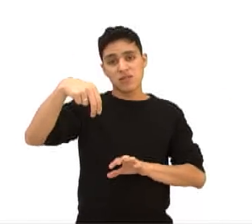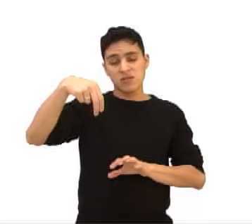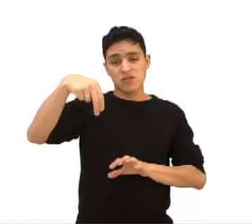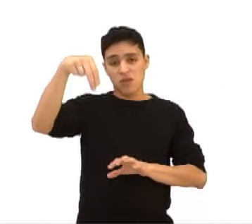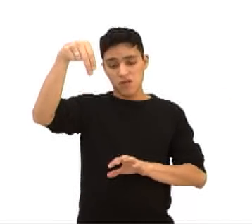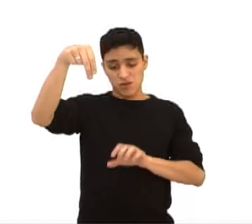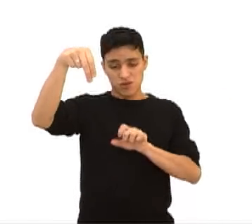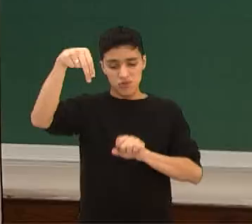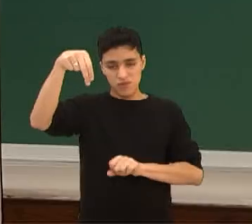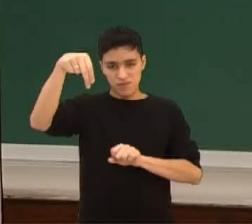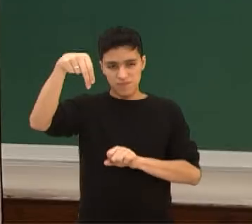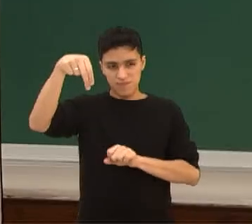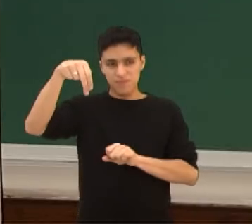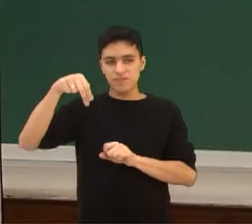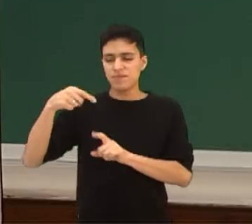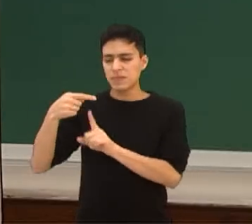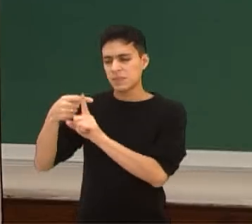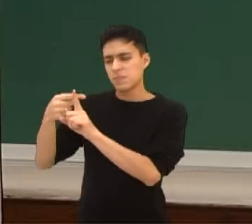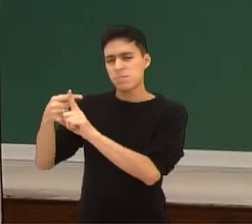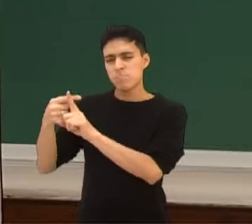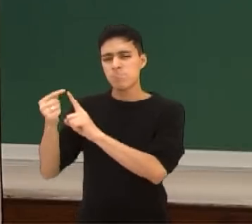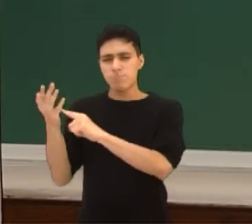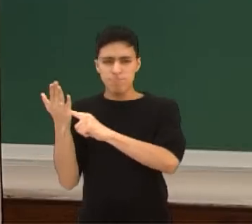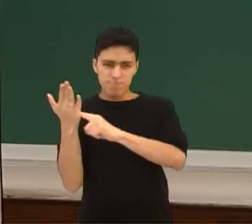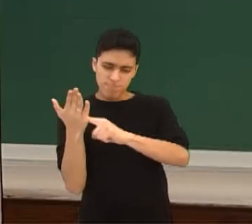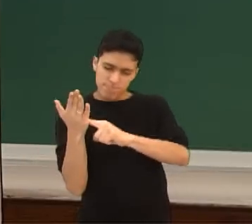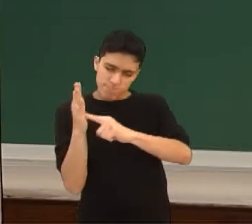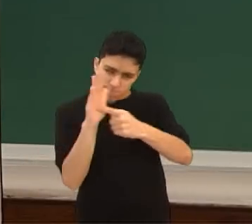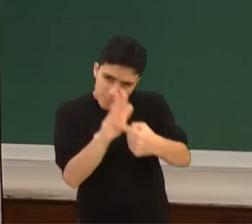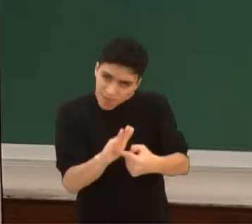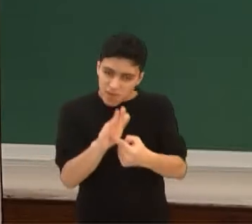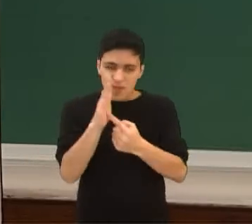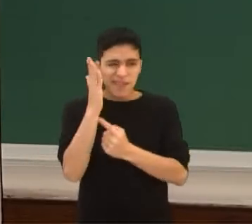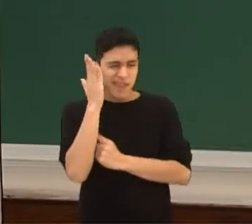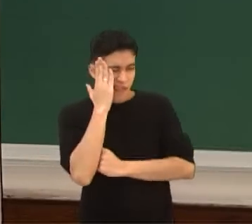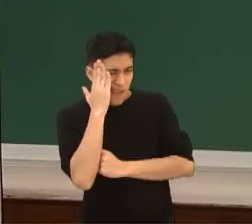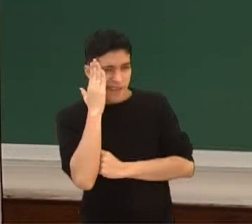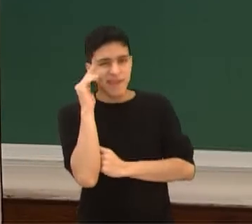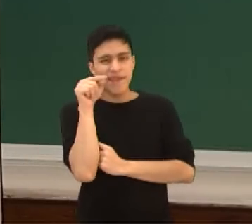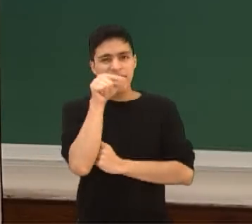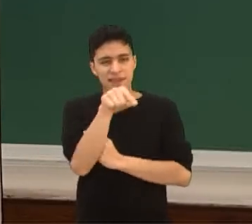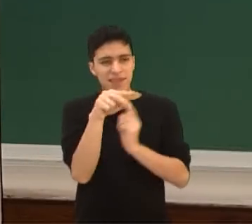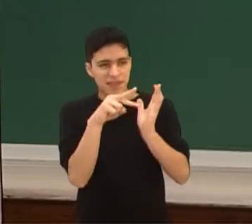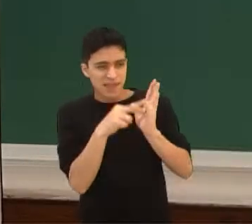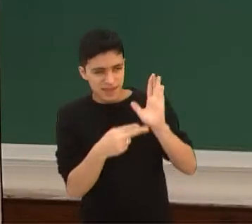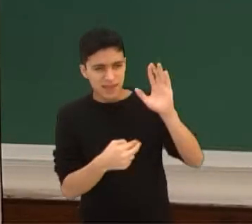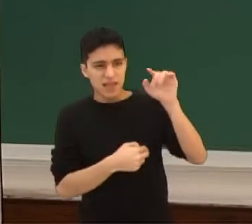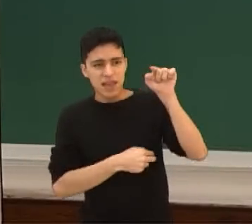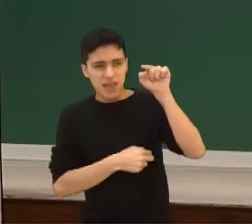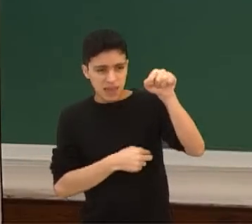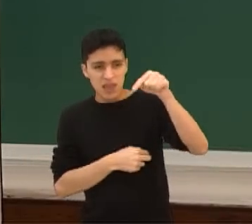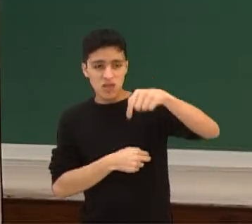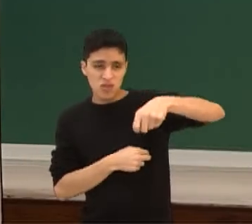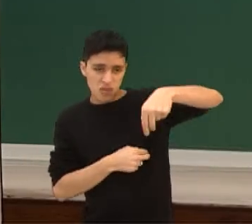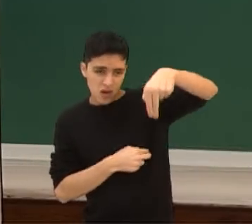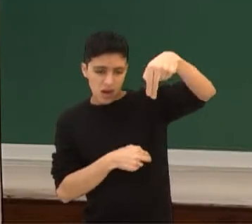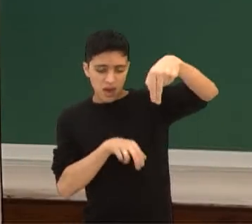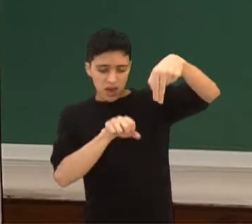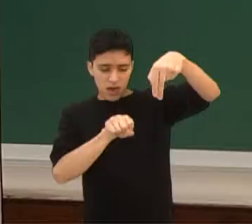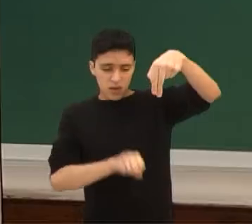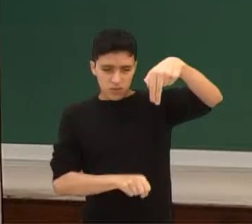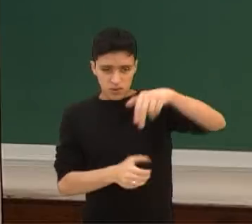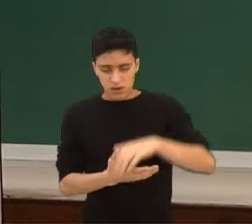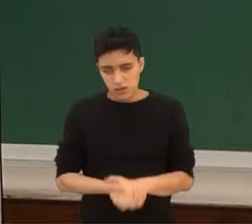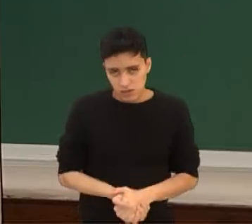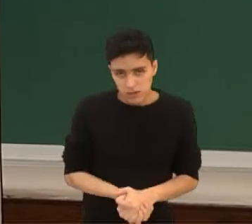temperada sul. E a rosa dos ventos aqui, para que você possa saber que esta aqui refere-se à temperada norte e esta